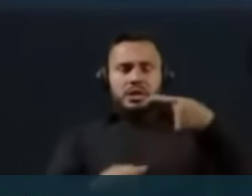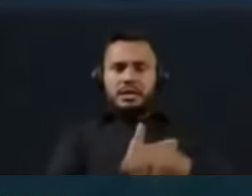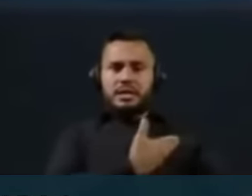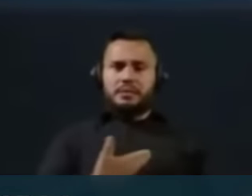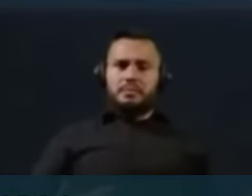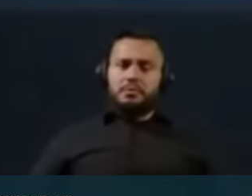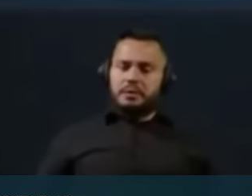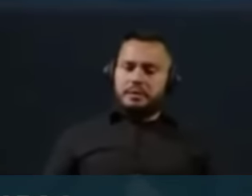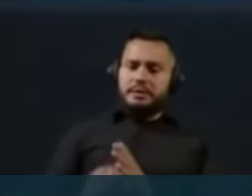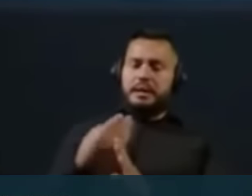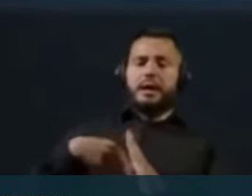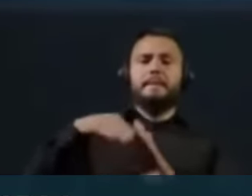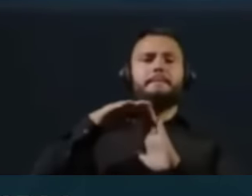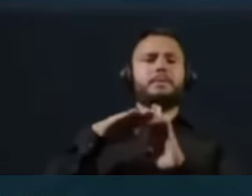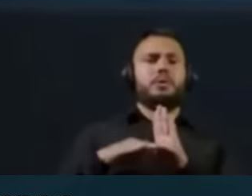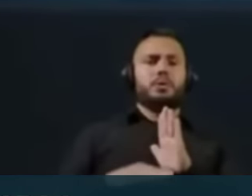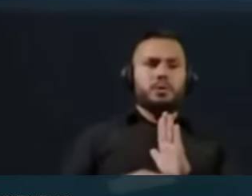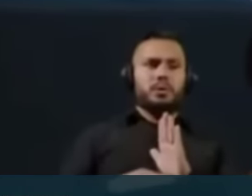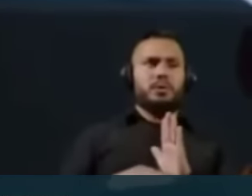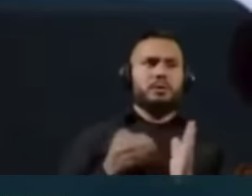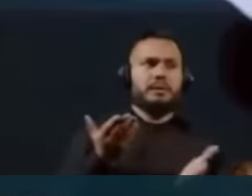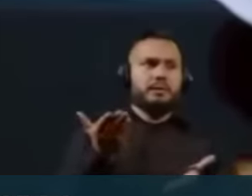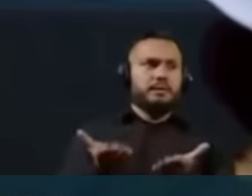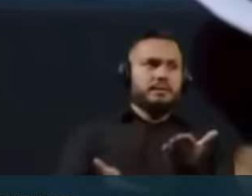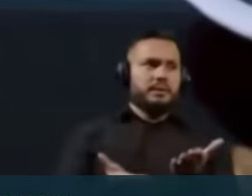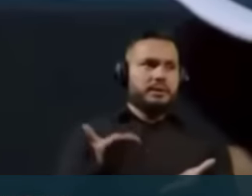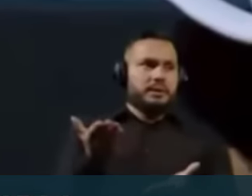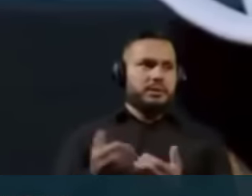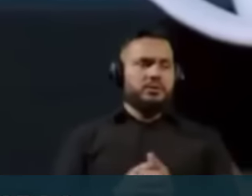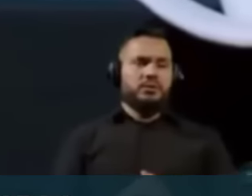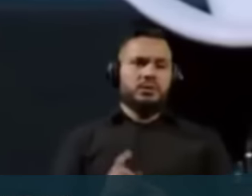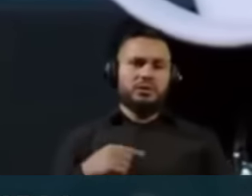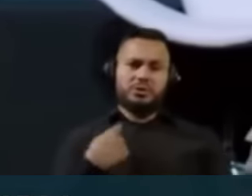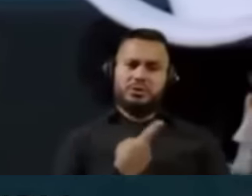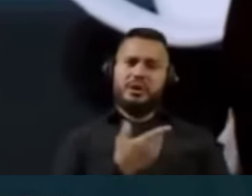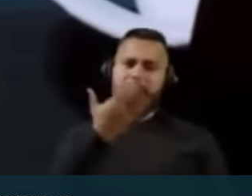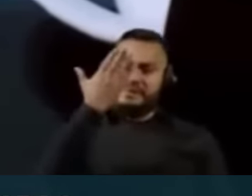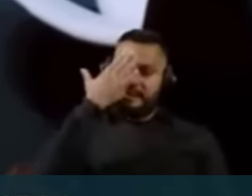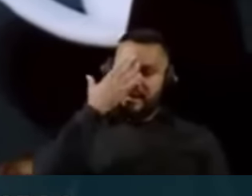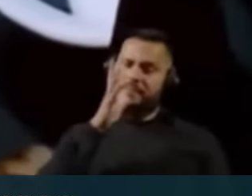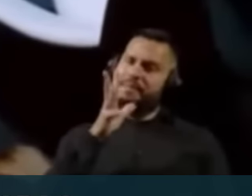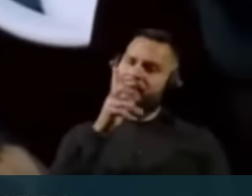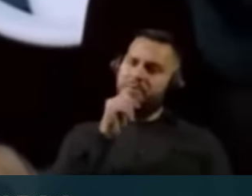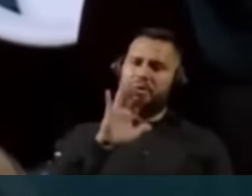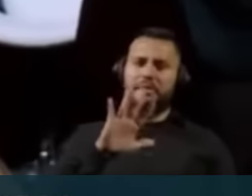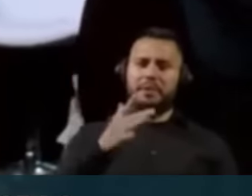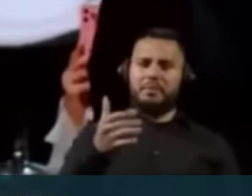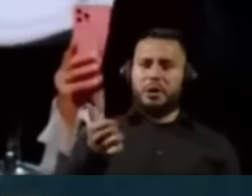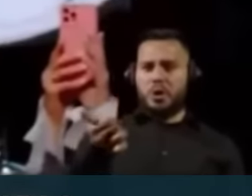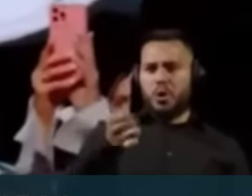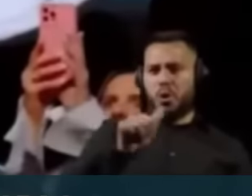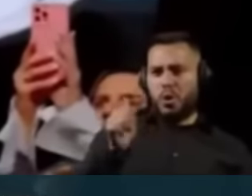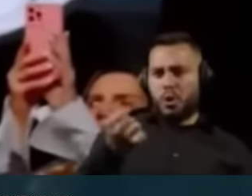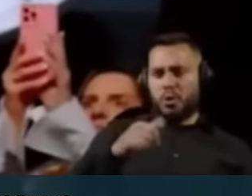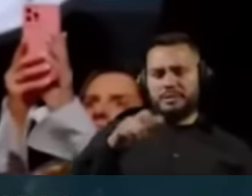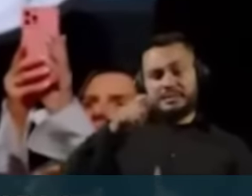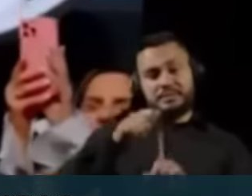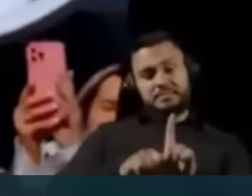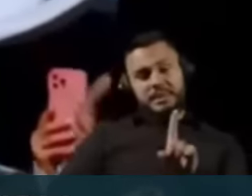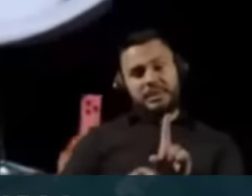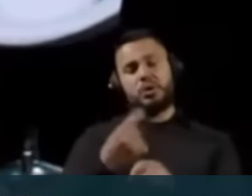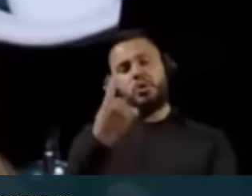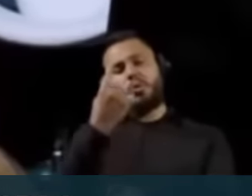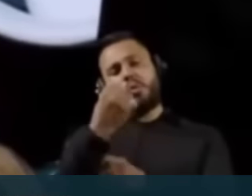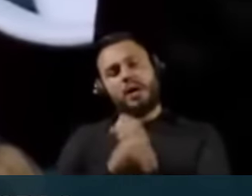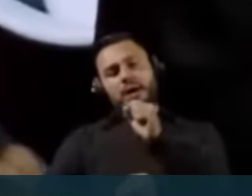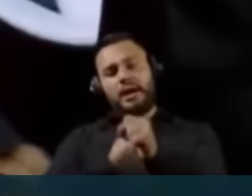criar protocolos de atendimento, e a gente sabe aqui que demora em torno de 11 meses, 1 ano e 3 meses para a